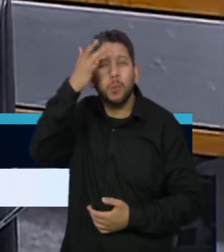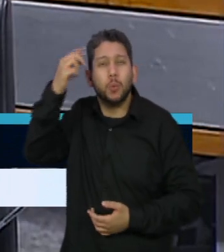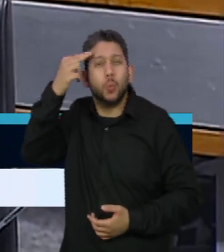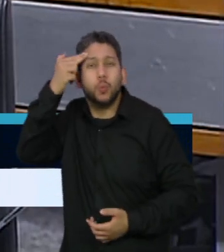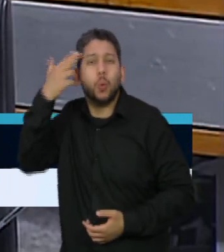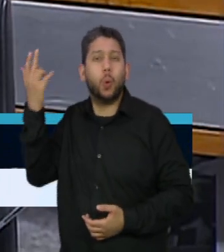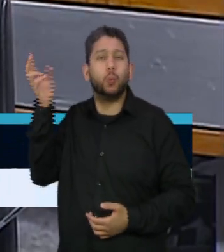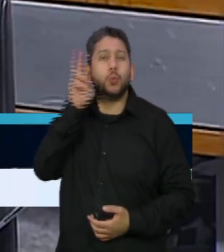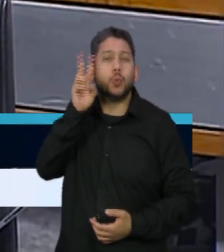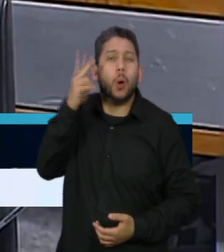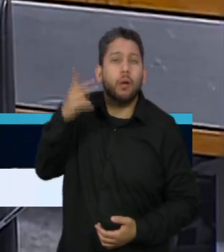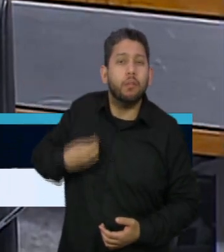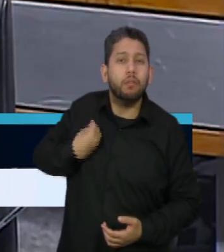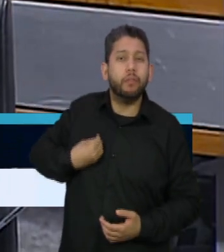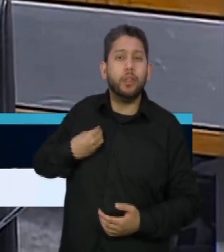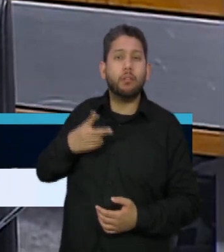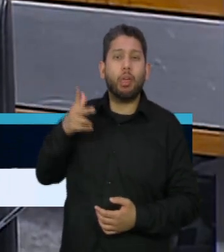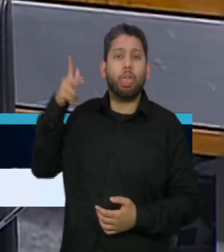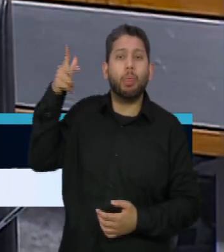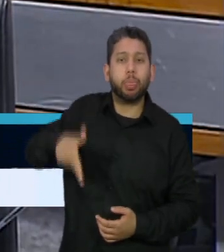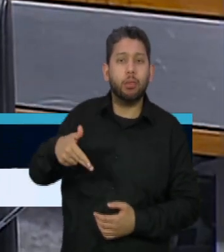histórias que foram encerradas.